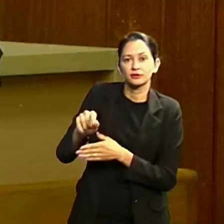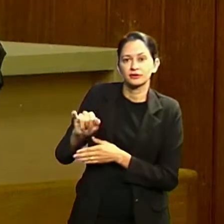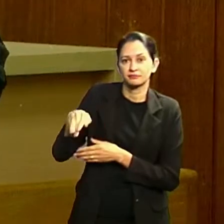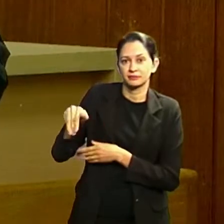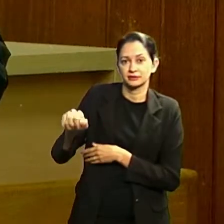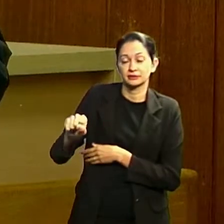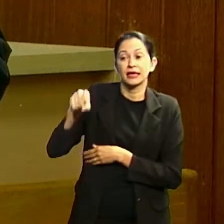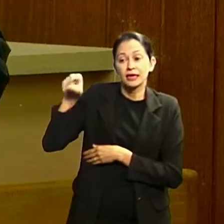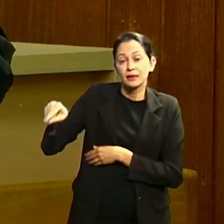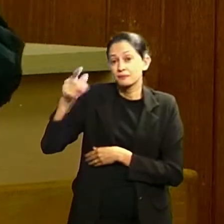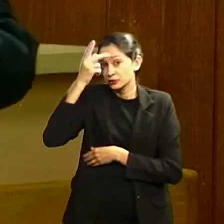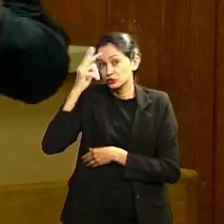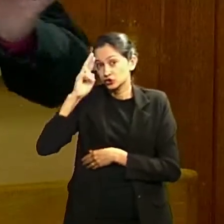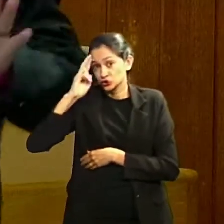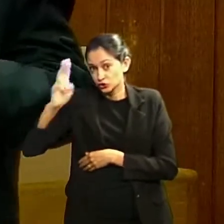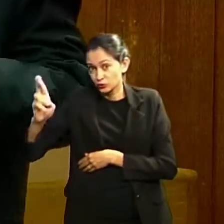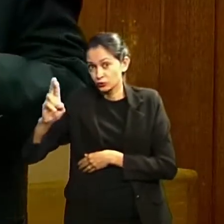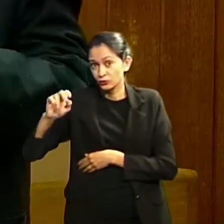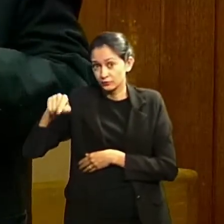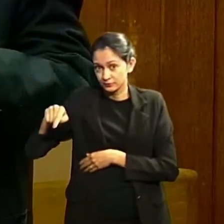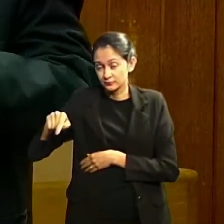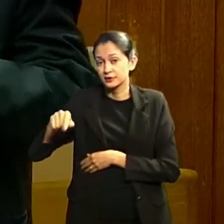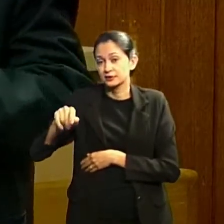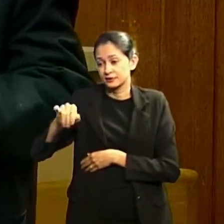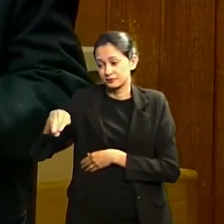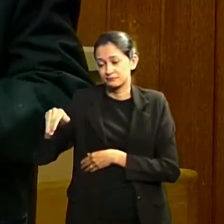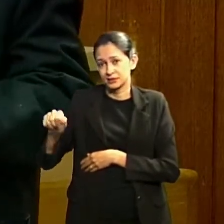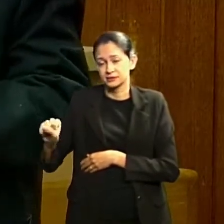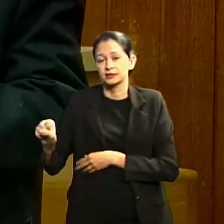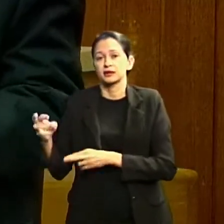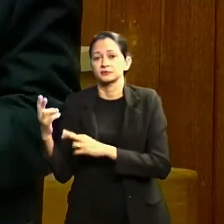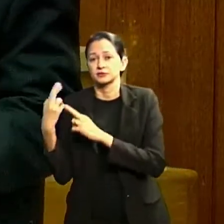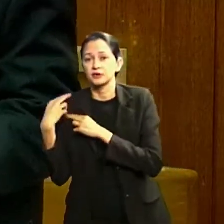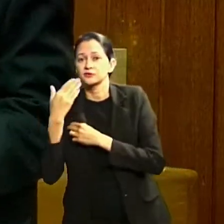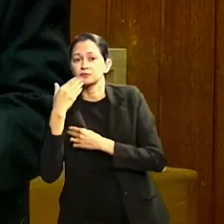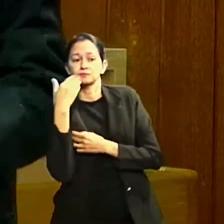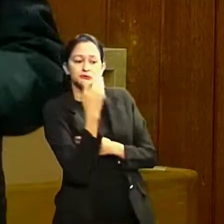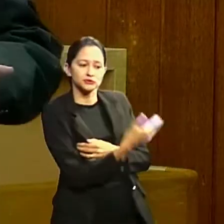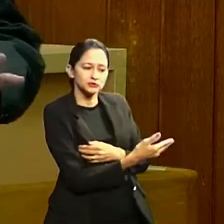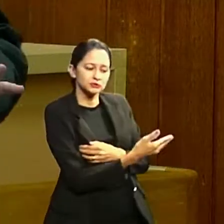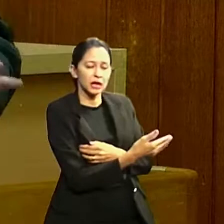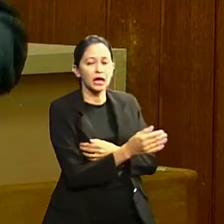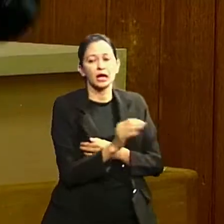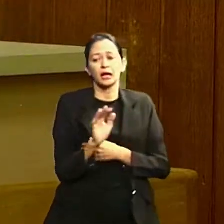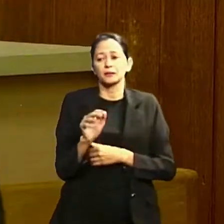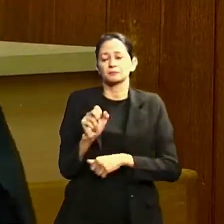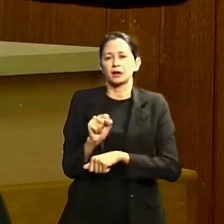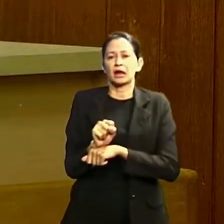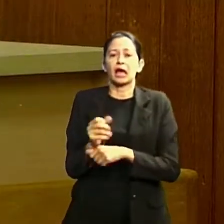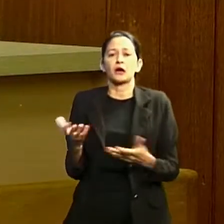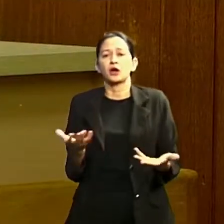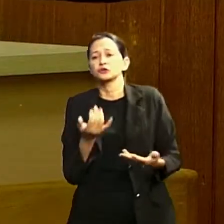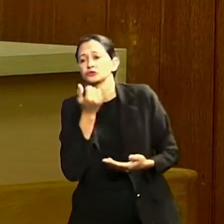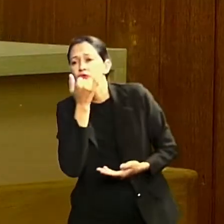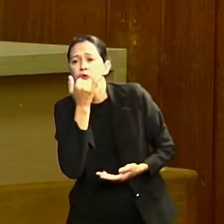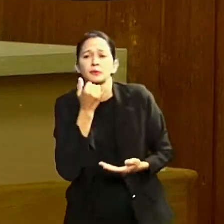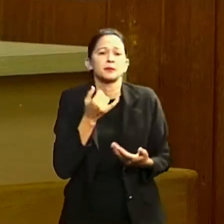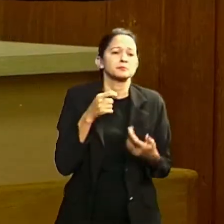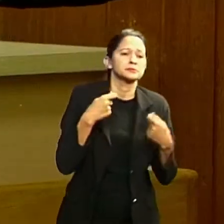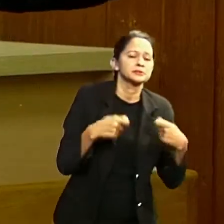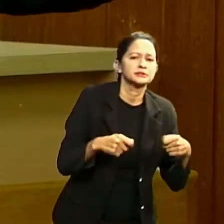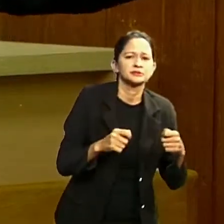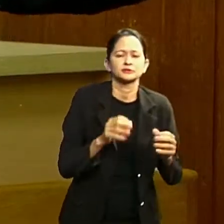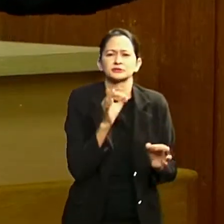IMAS, solicitou. E depois engavetou. E agora faz um circo, indo lá no Ministério Público, pedindo